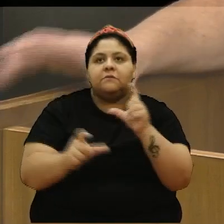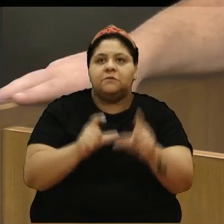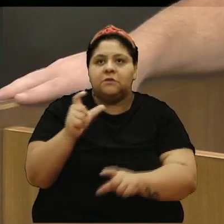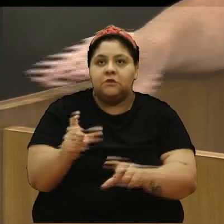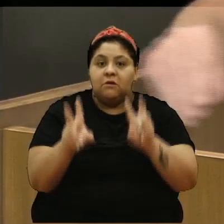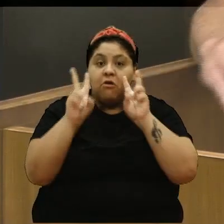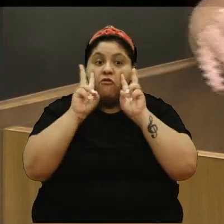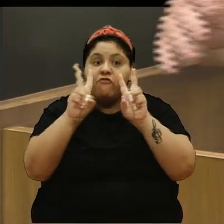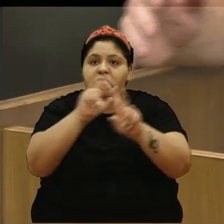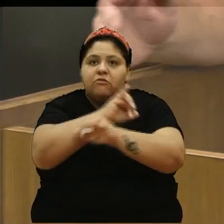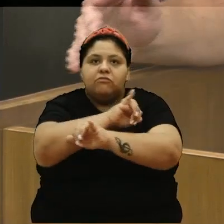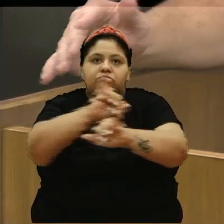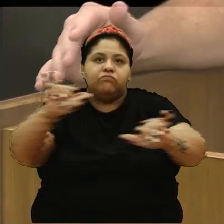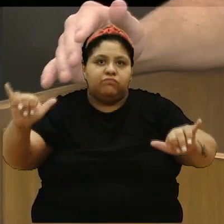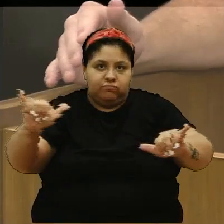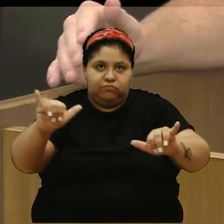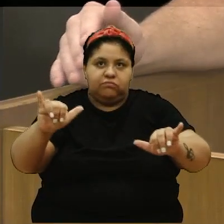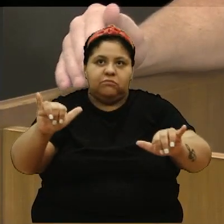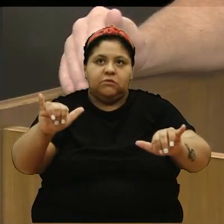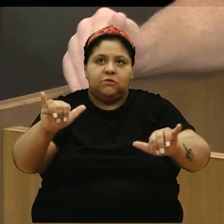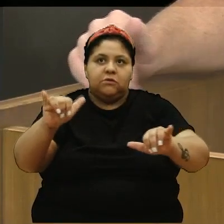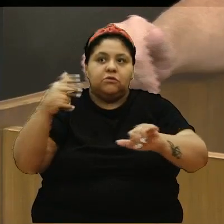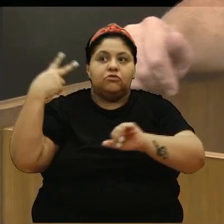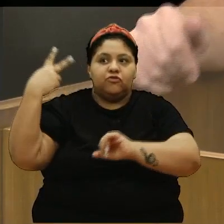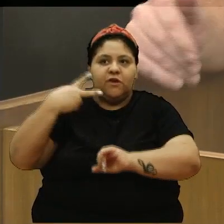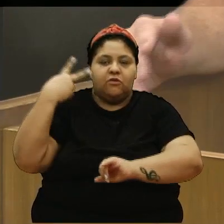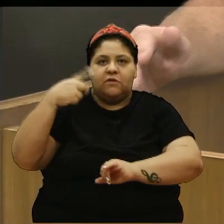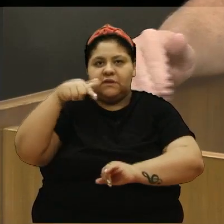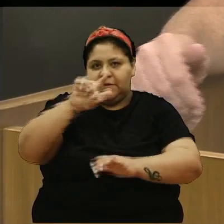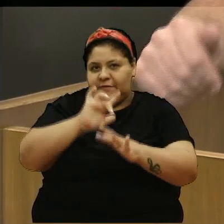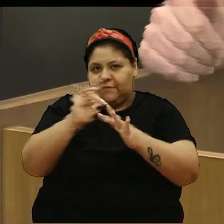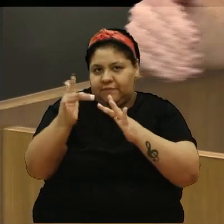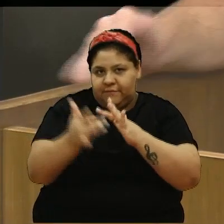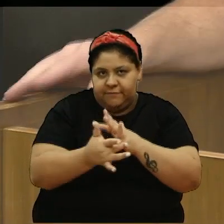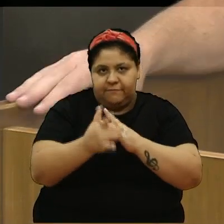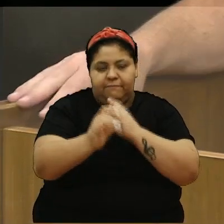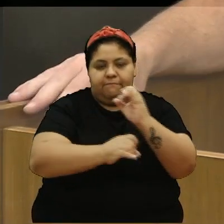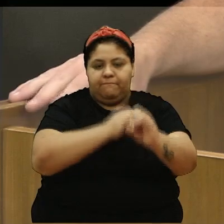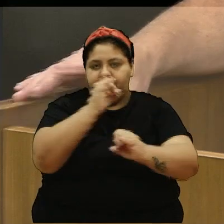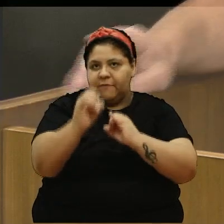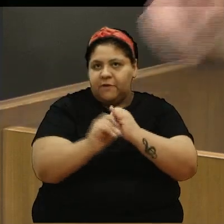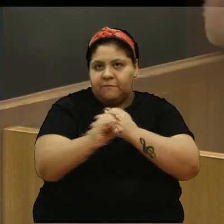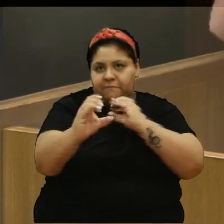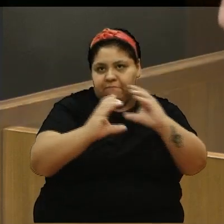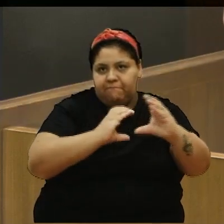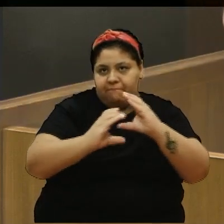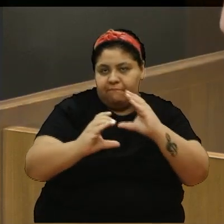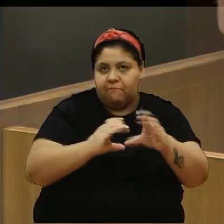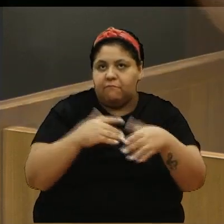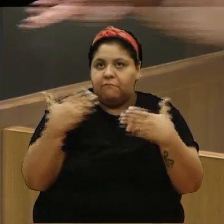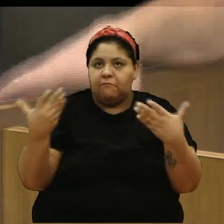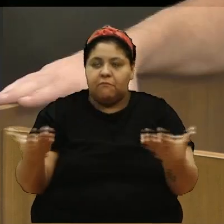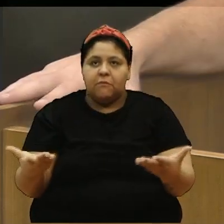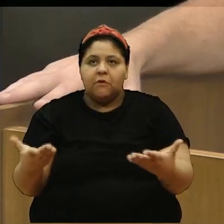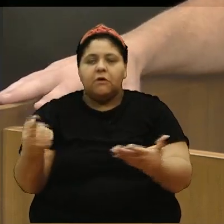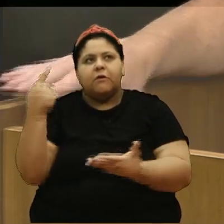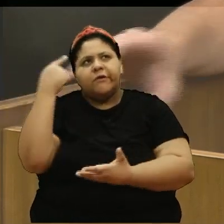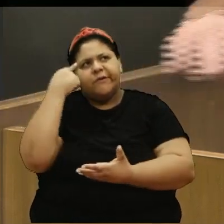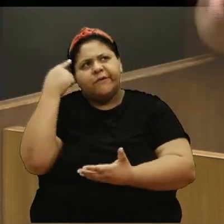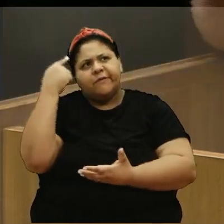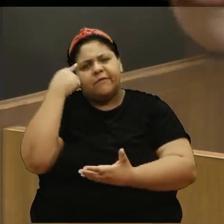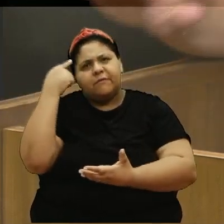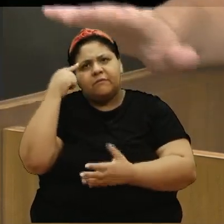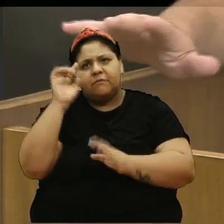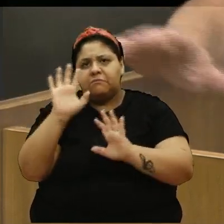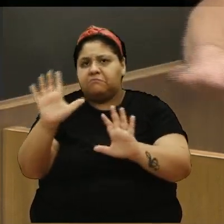viram a repercussão através dos nobres colegas vereadores aqui, tanto na internet, pela imprensa, que foram e bateu na cabeça aqui, de